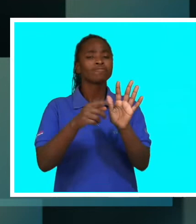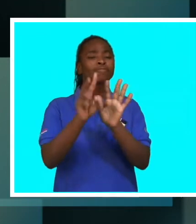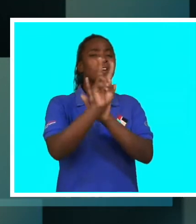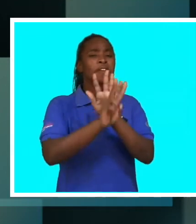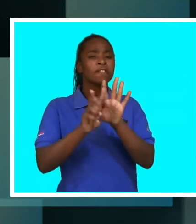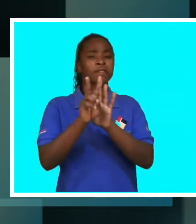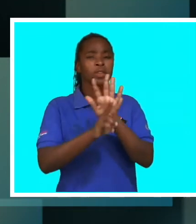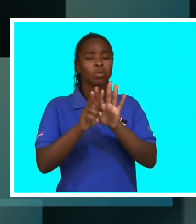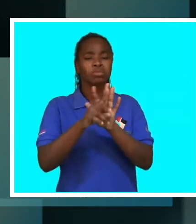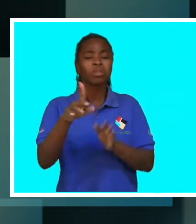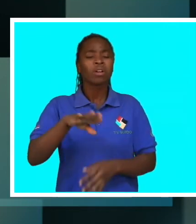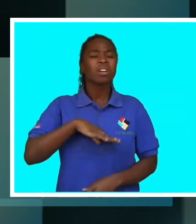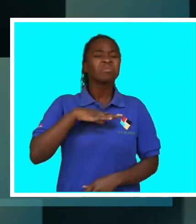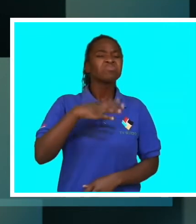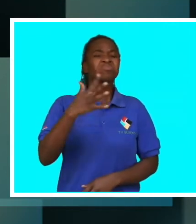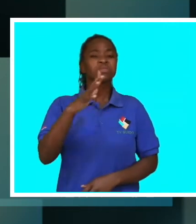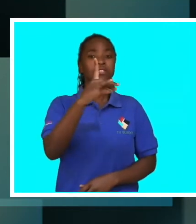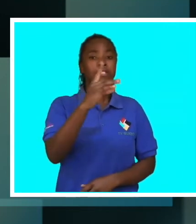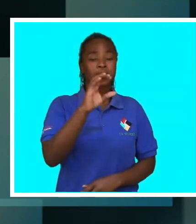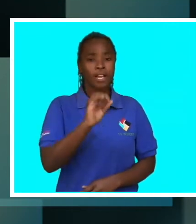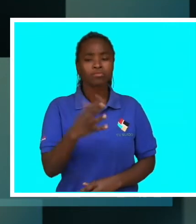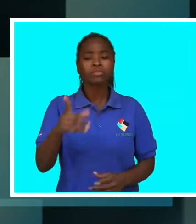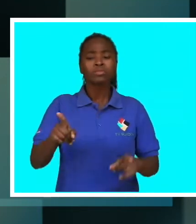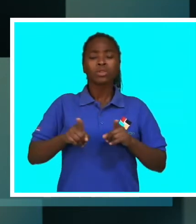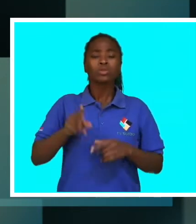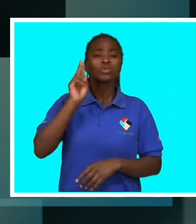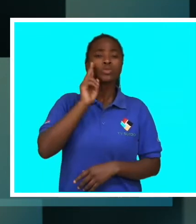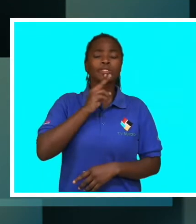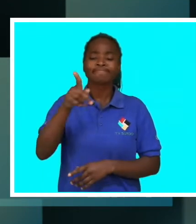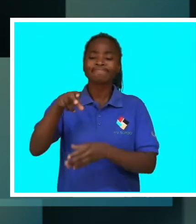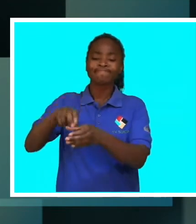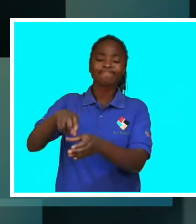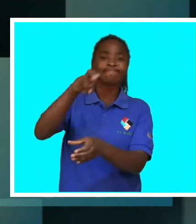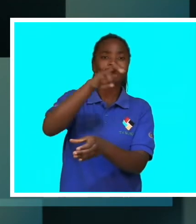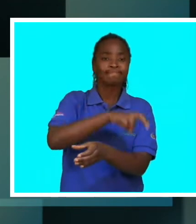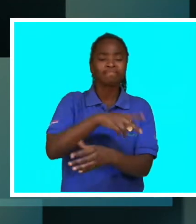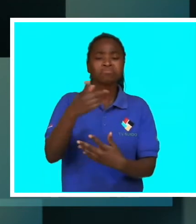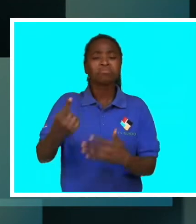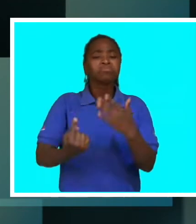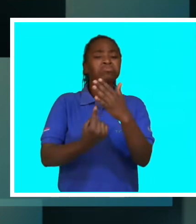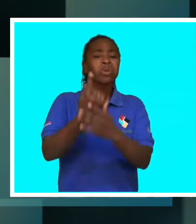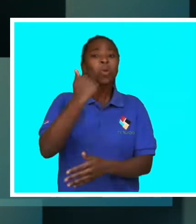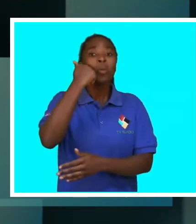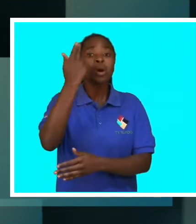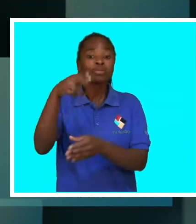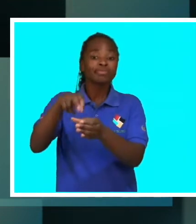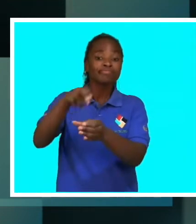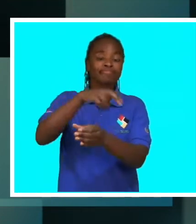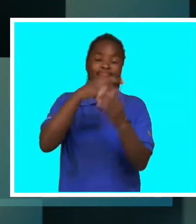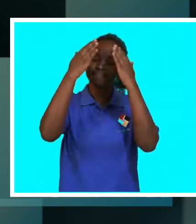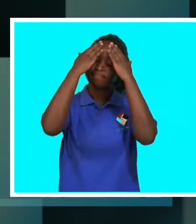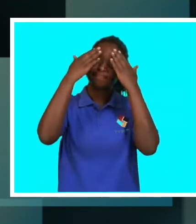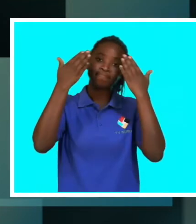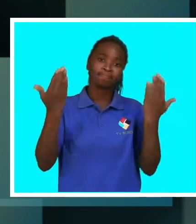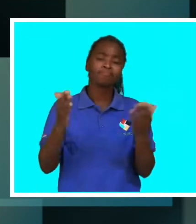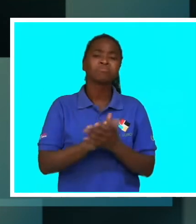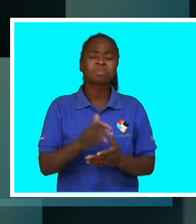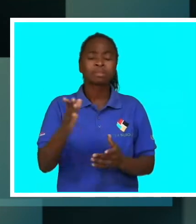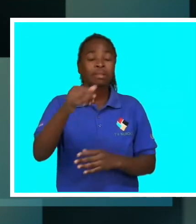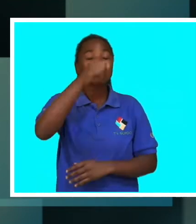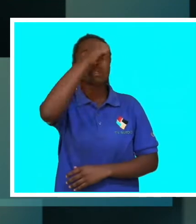A criança na imagem aparenta ter 10 anos de idade. Ela é surda e está fora do convívio familiar. Não